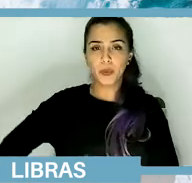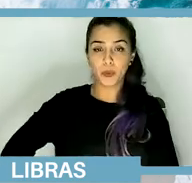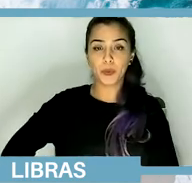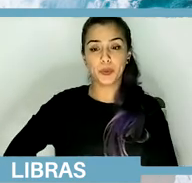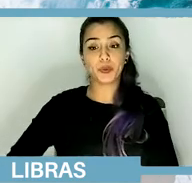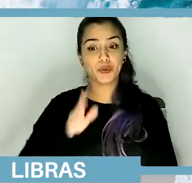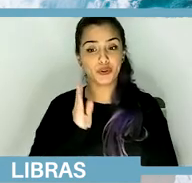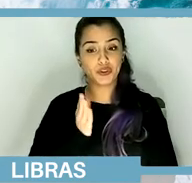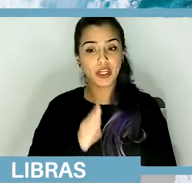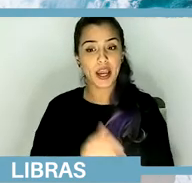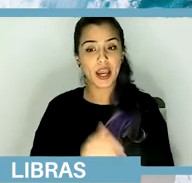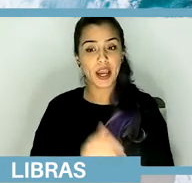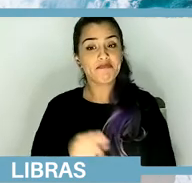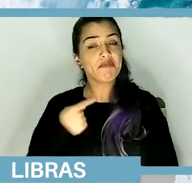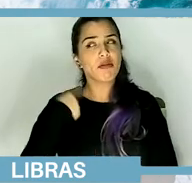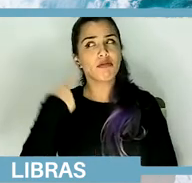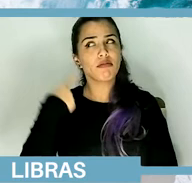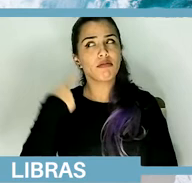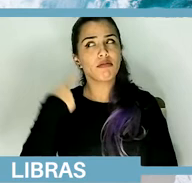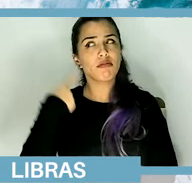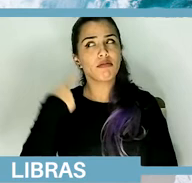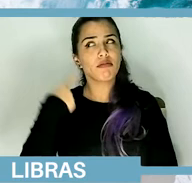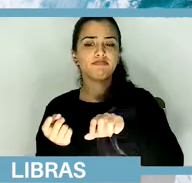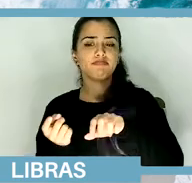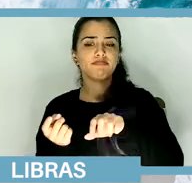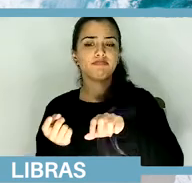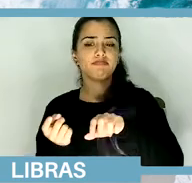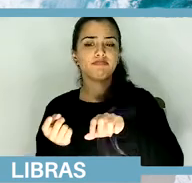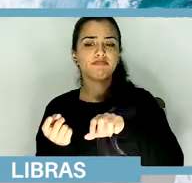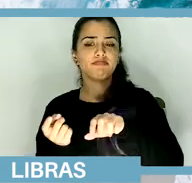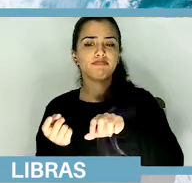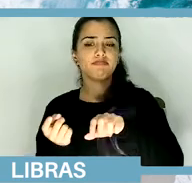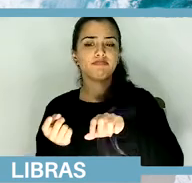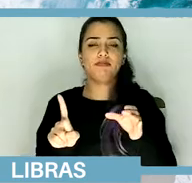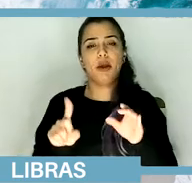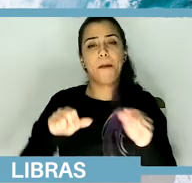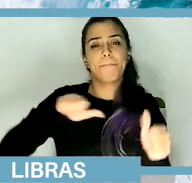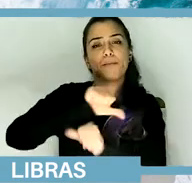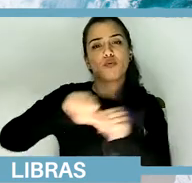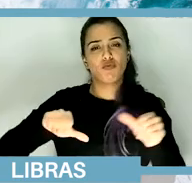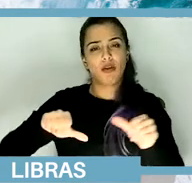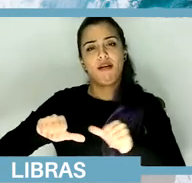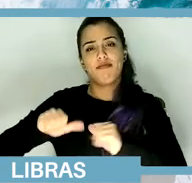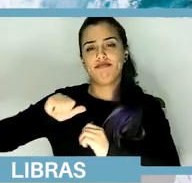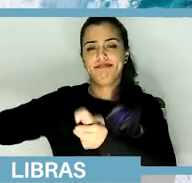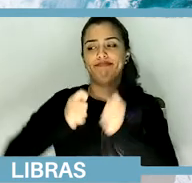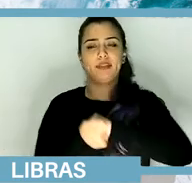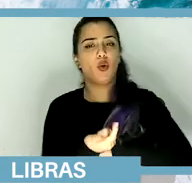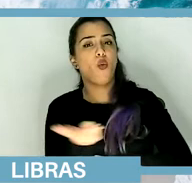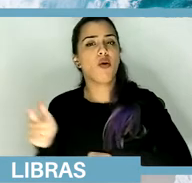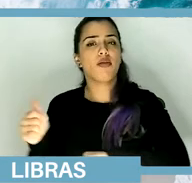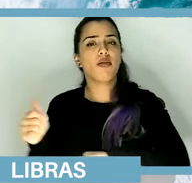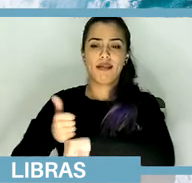carreira porque eu queria fazer mais rápido as coisas, queria